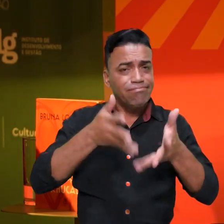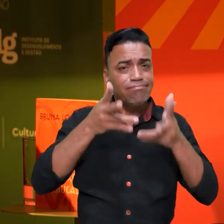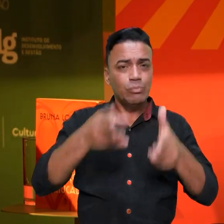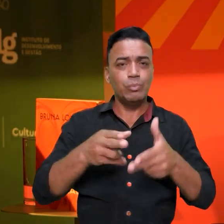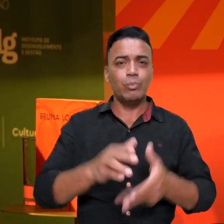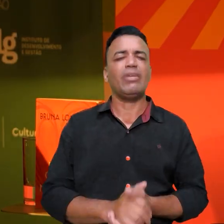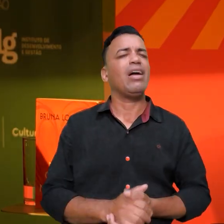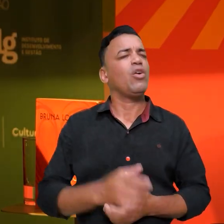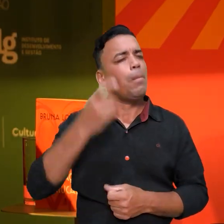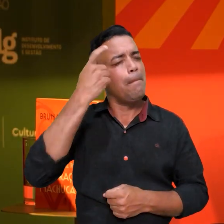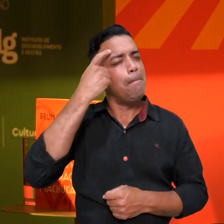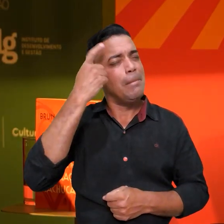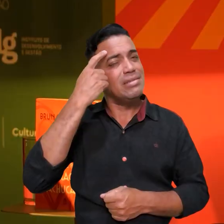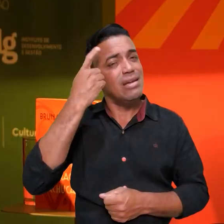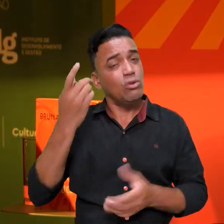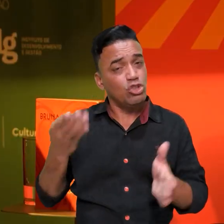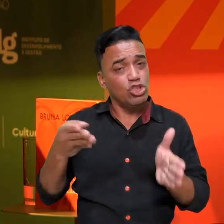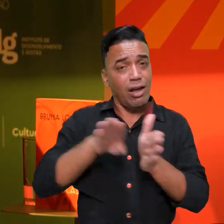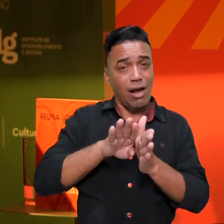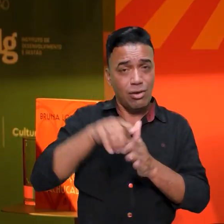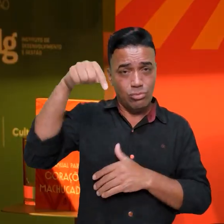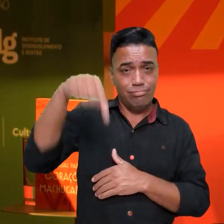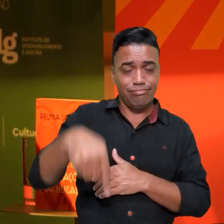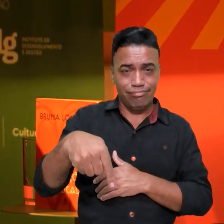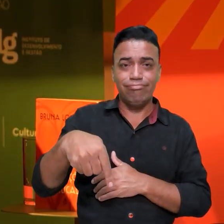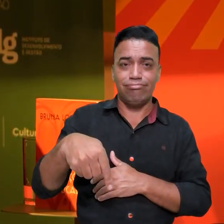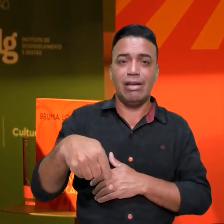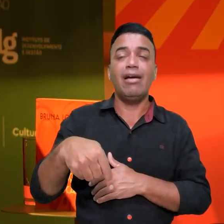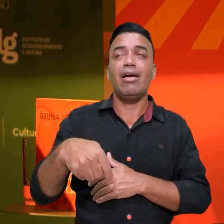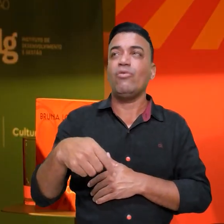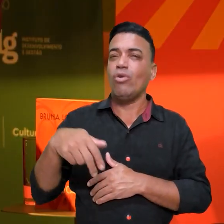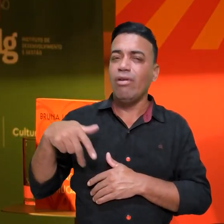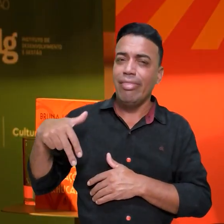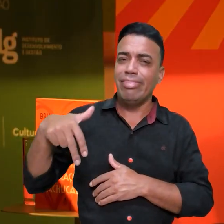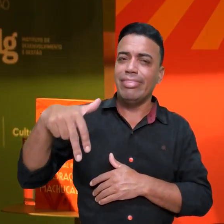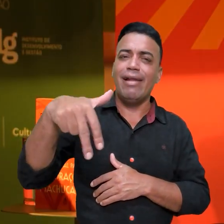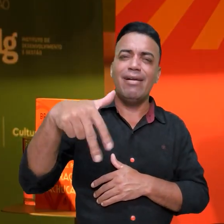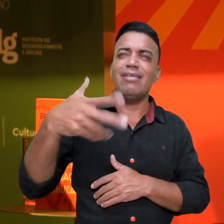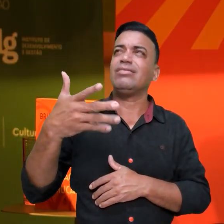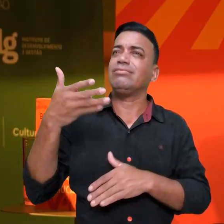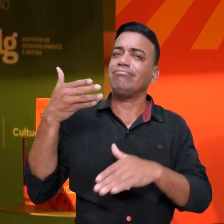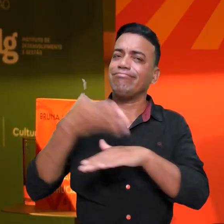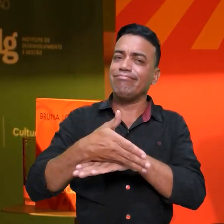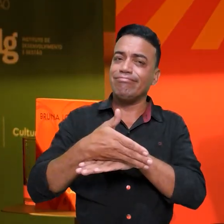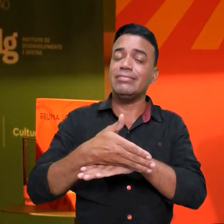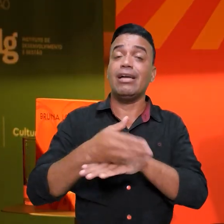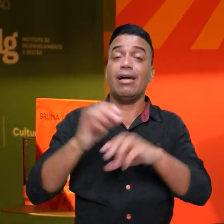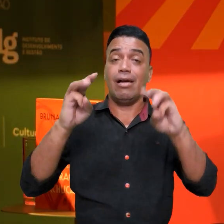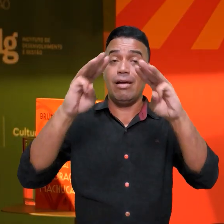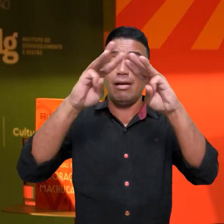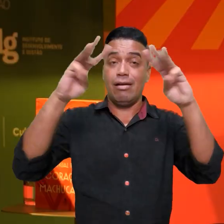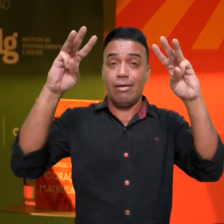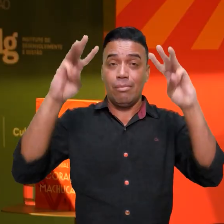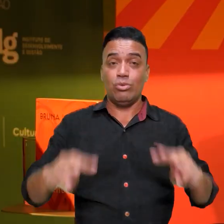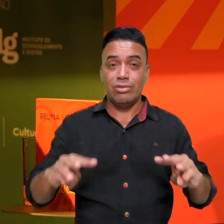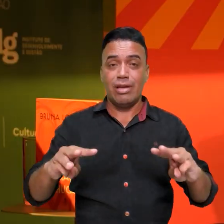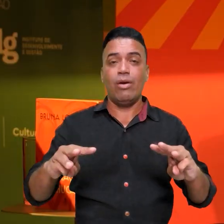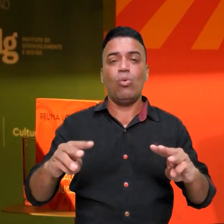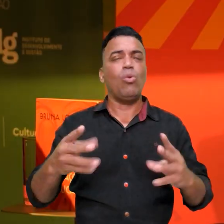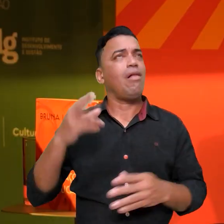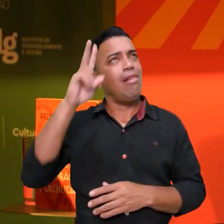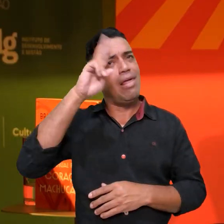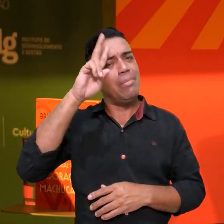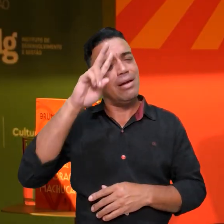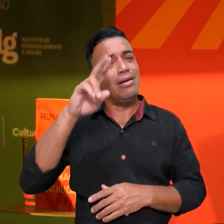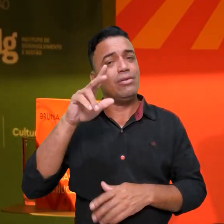E eu fiquei pensando, chegando aqui, eu fui entrando ali no museu, né? E fiquei lembrando de